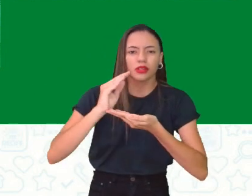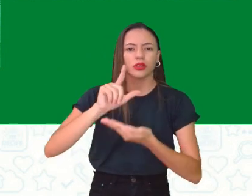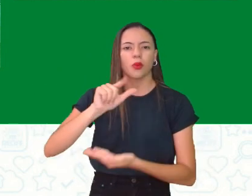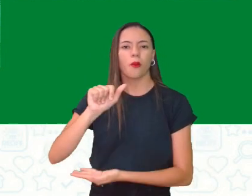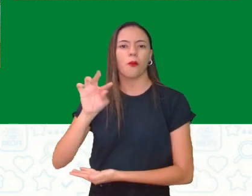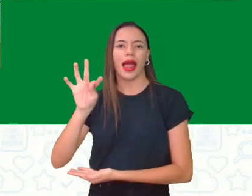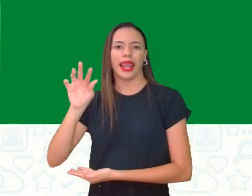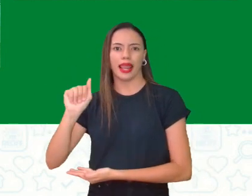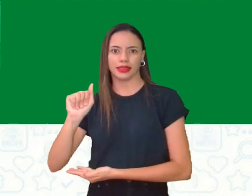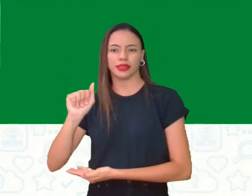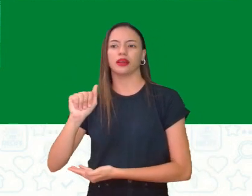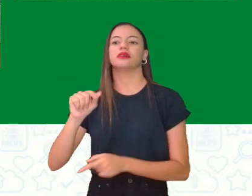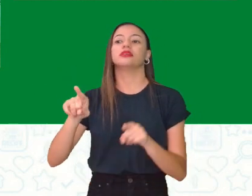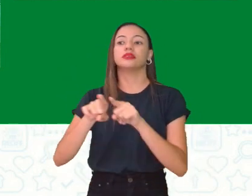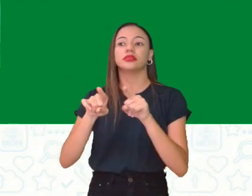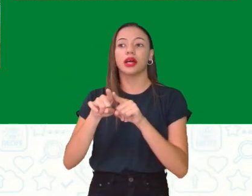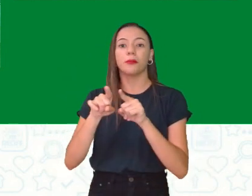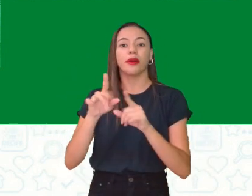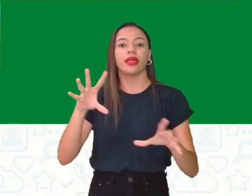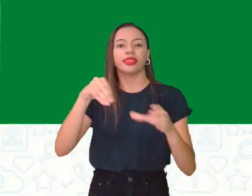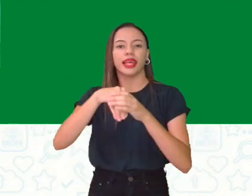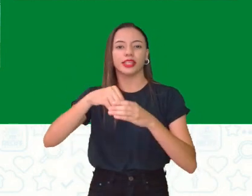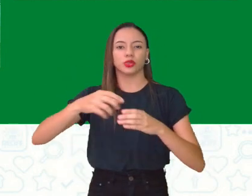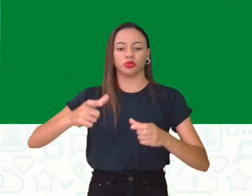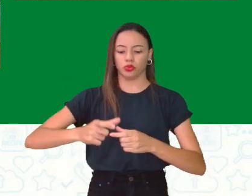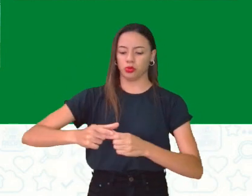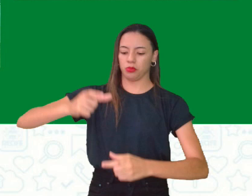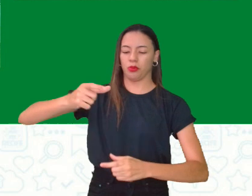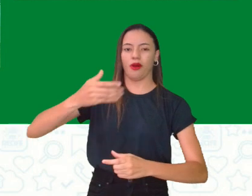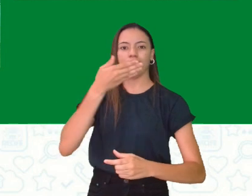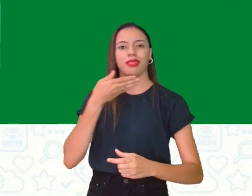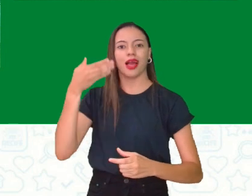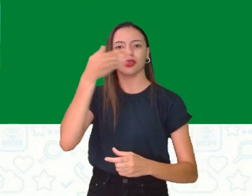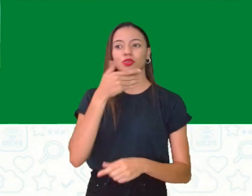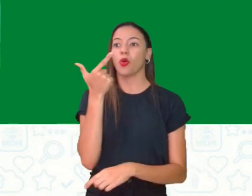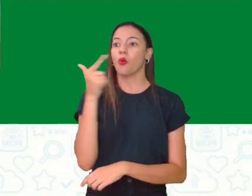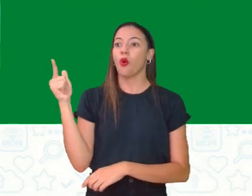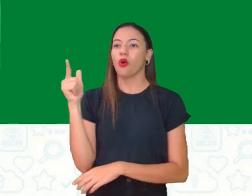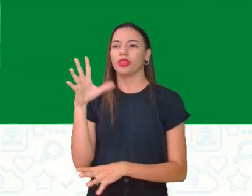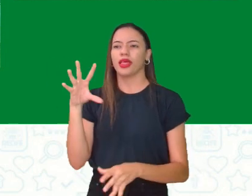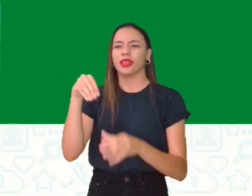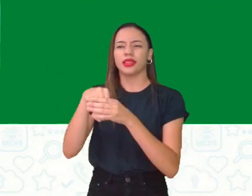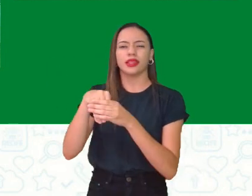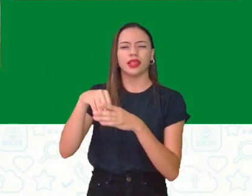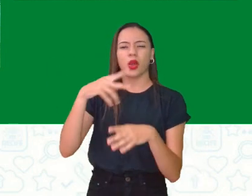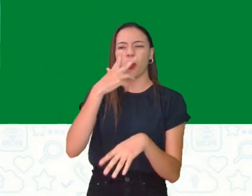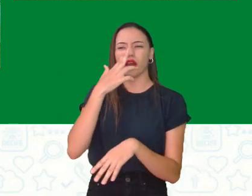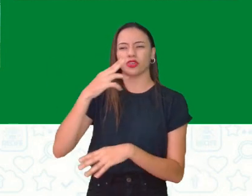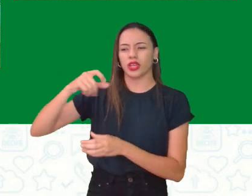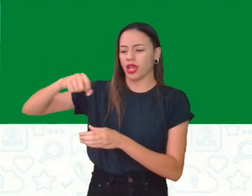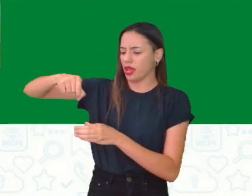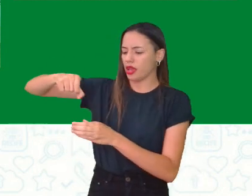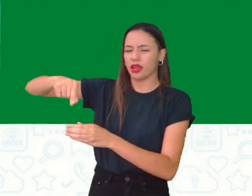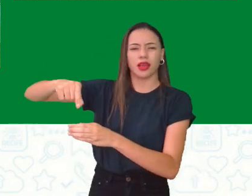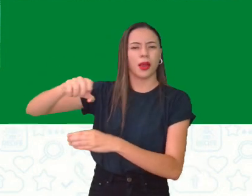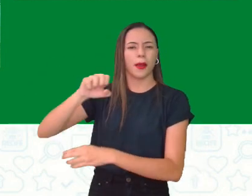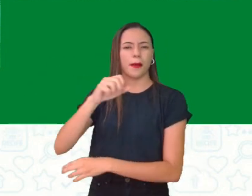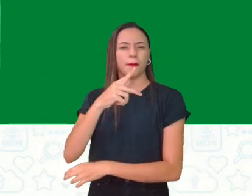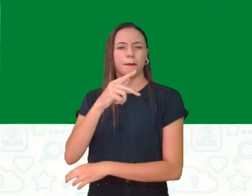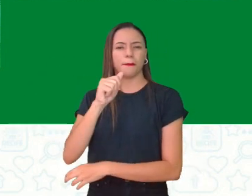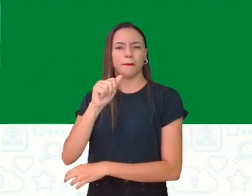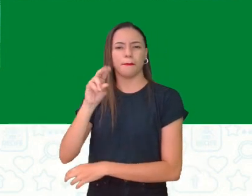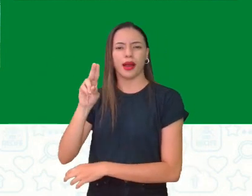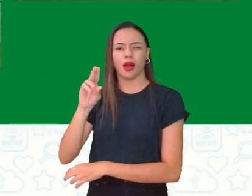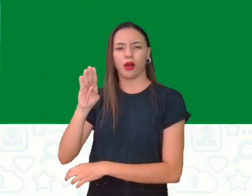Tem um presépio feito dentro de um açucareiro. O outro é numa semente, eu acho que é uma semente de pau-brasil, não tenho certeza que semente é